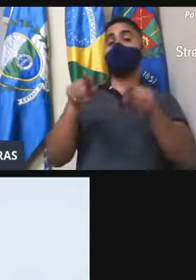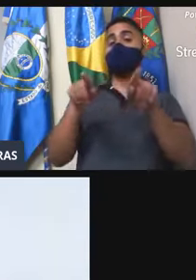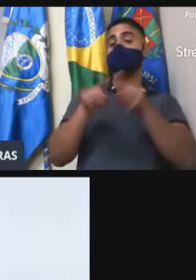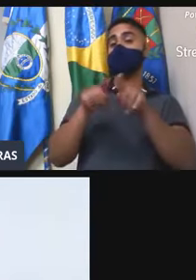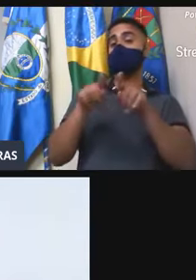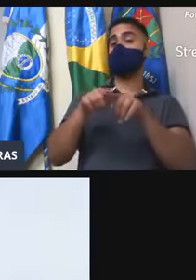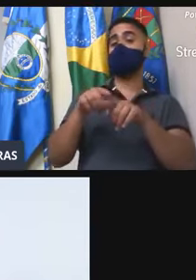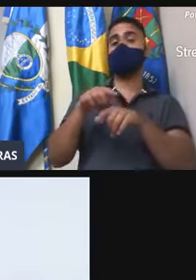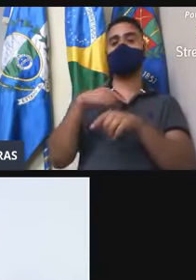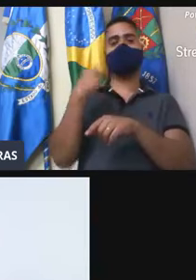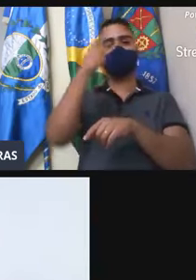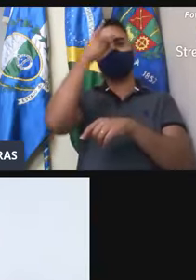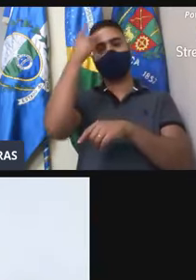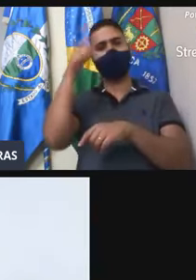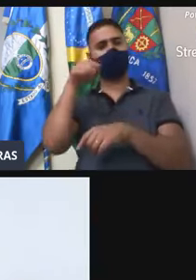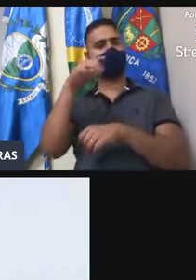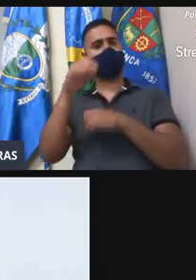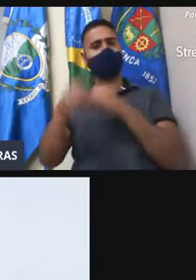que nos acompanham.